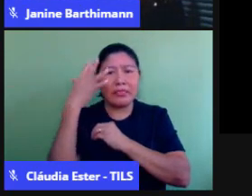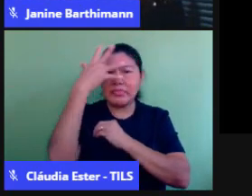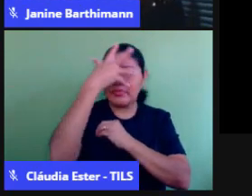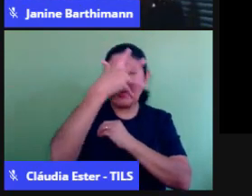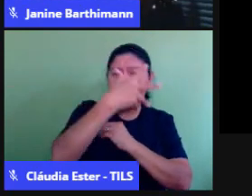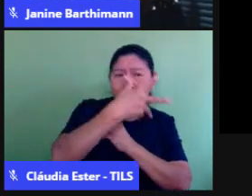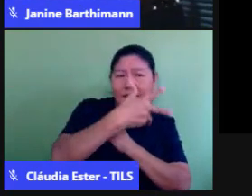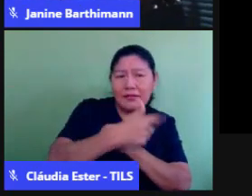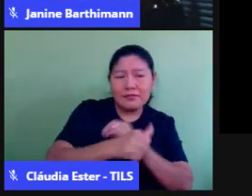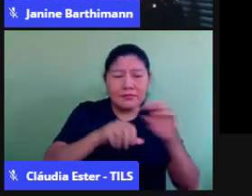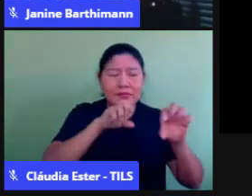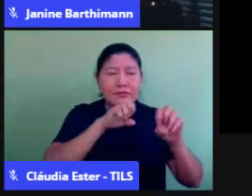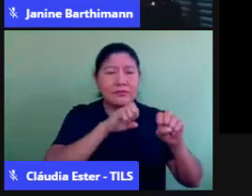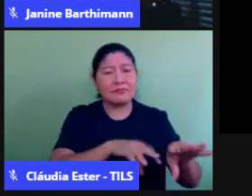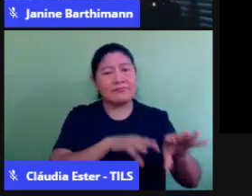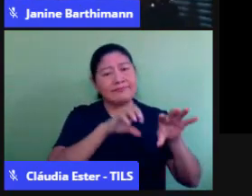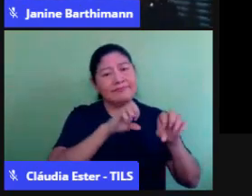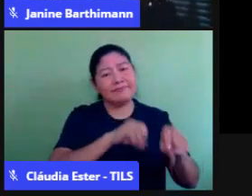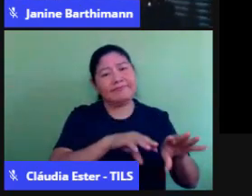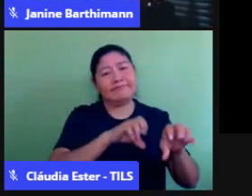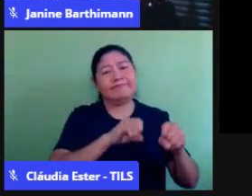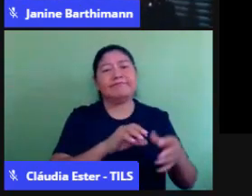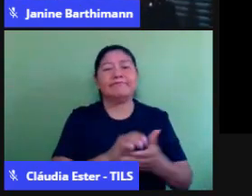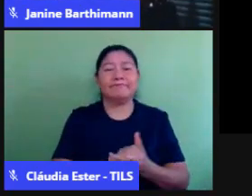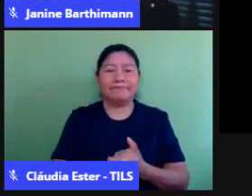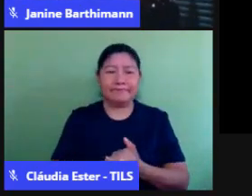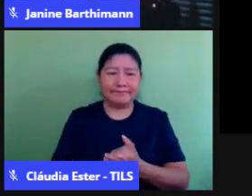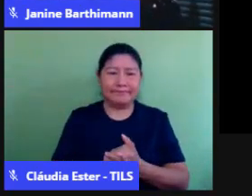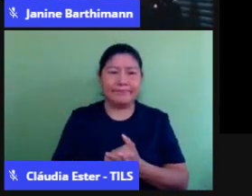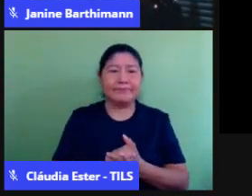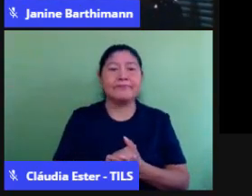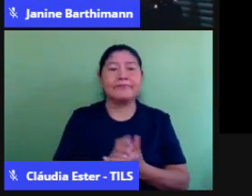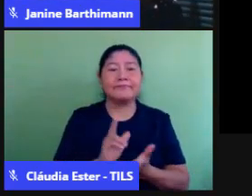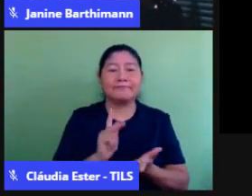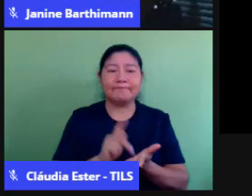o Freire, da educação, né? Exato.